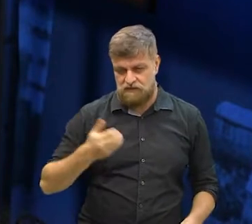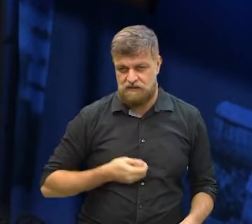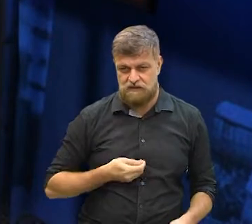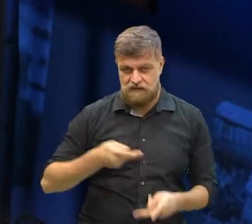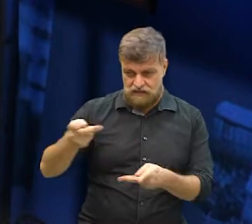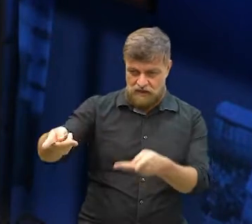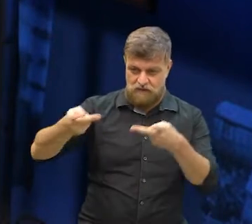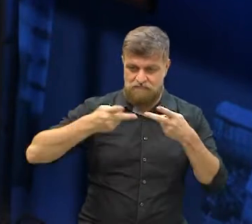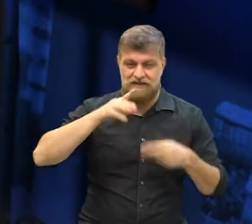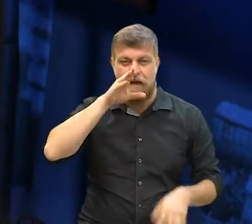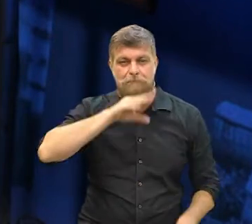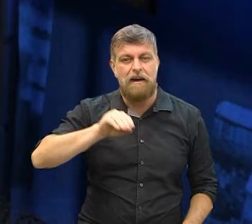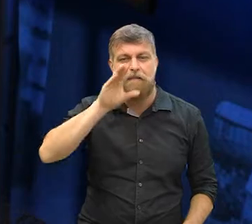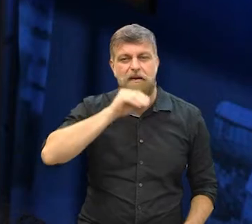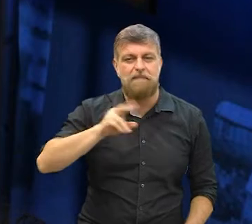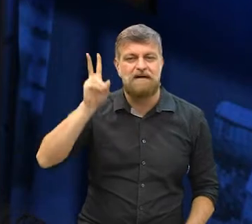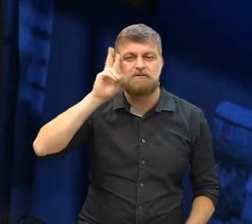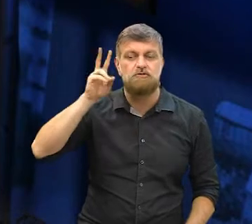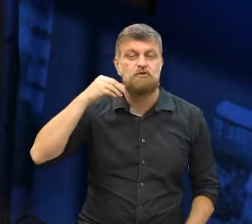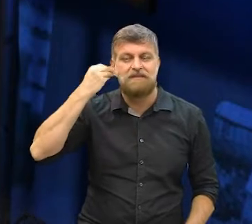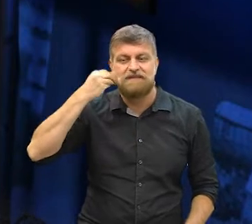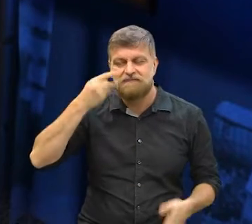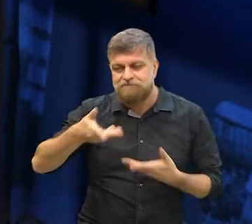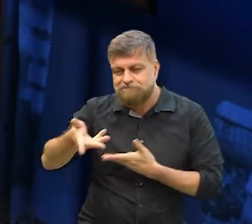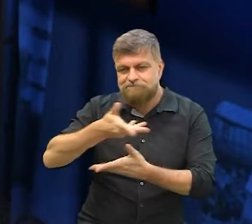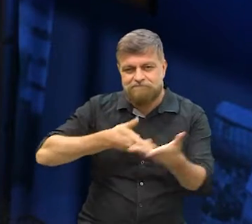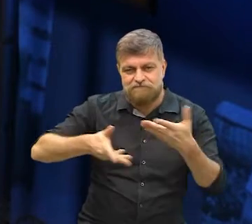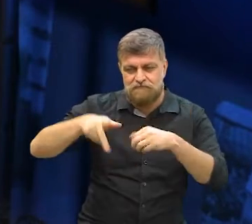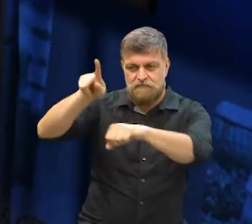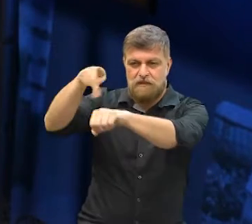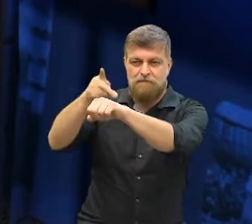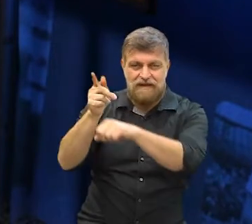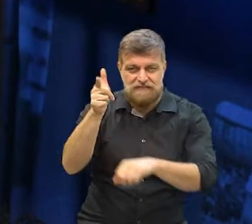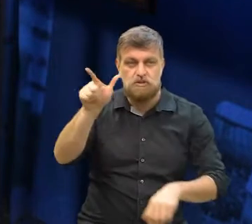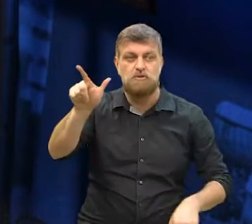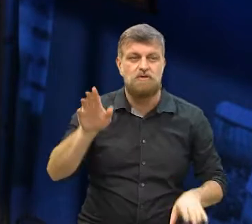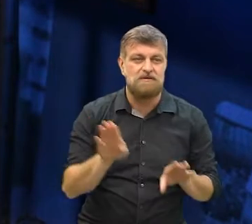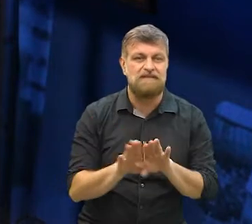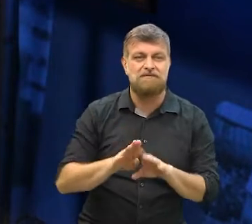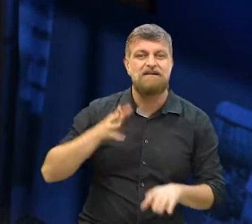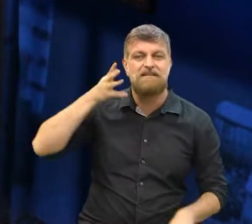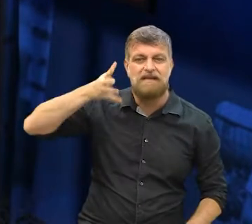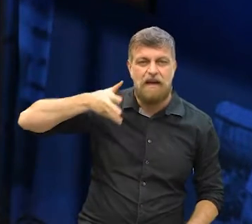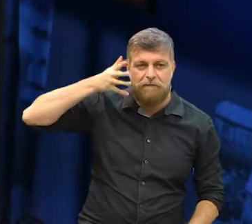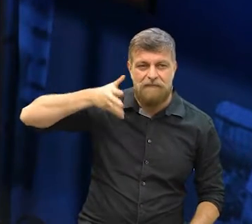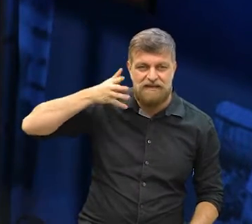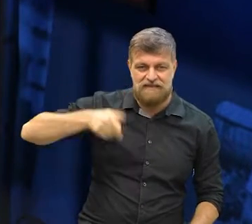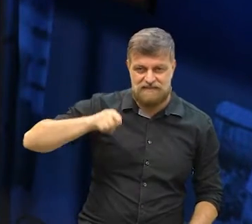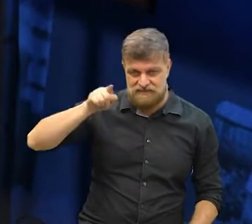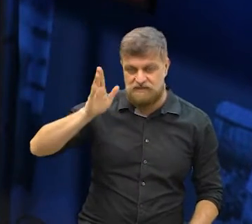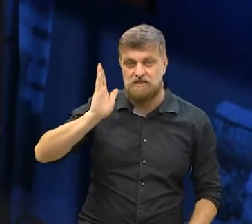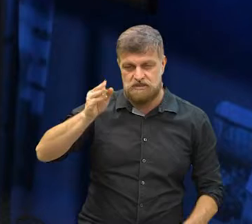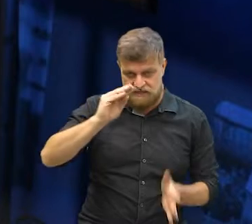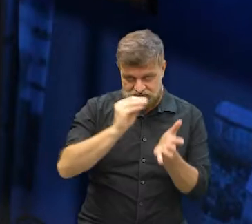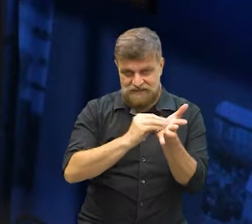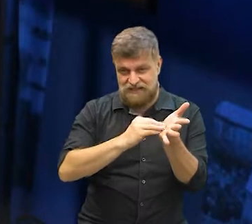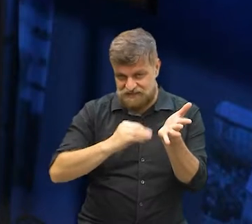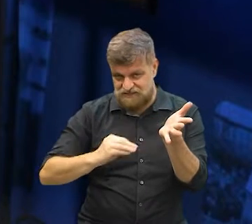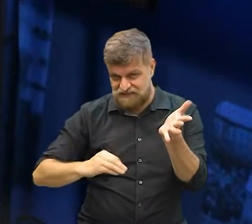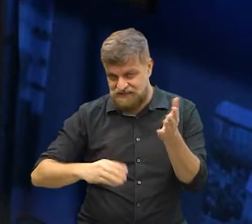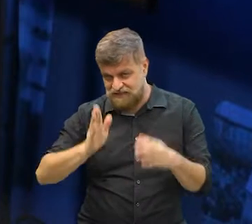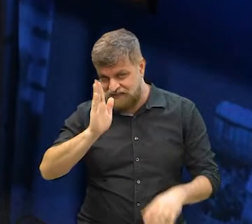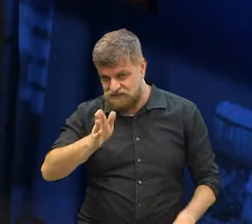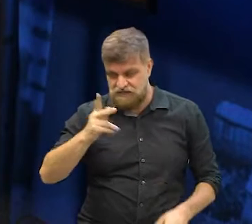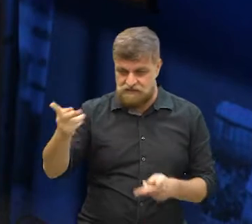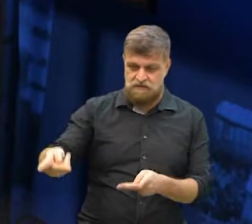certeza voltar a falar com você, que você conte as suas experiências fora do país, dessas palestras que você aí já estão